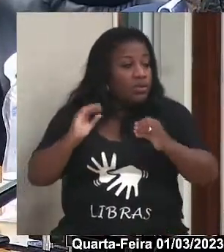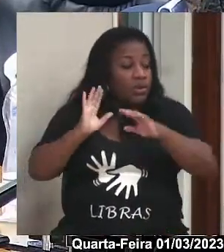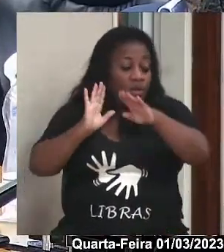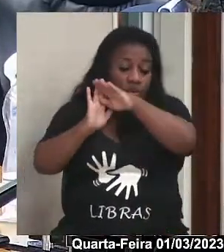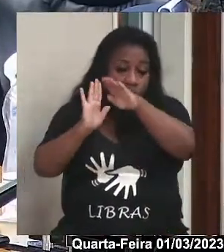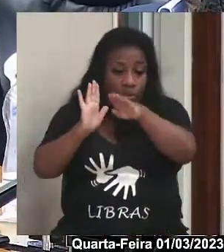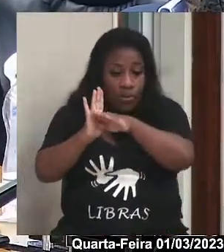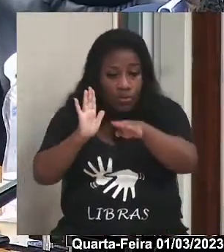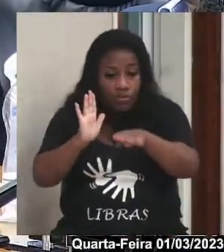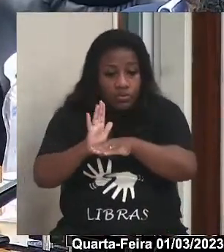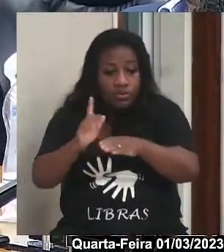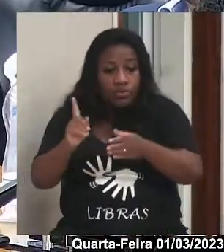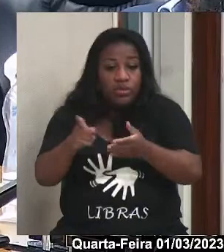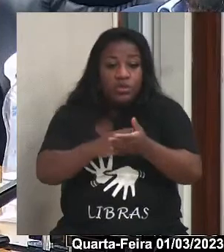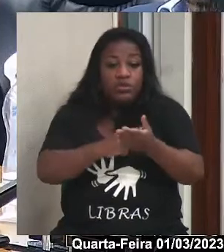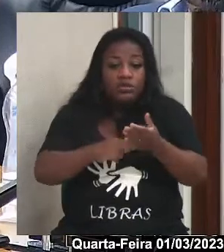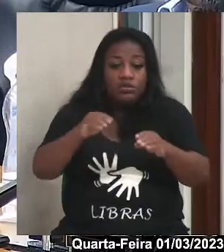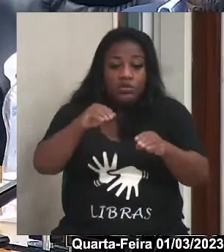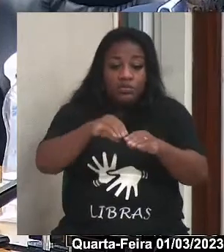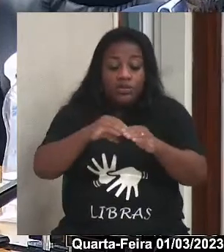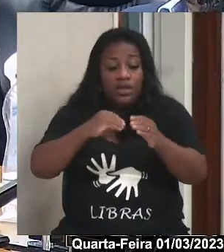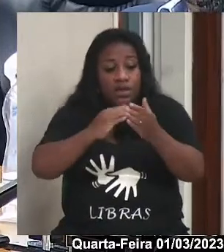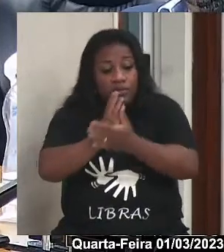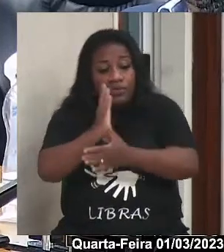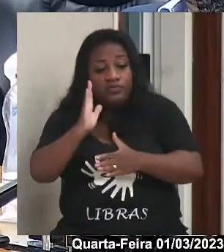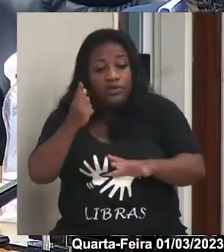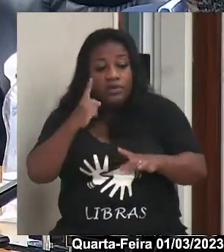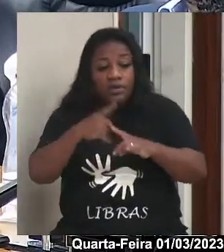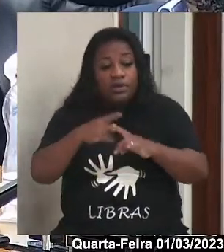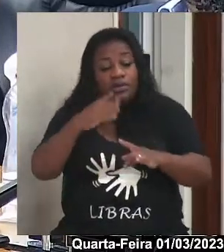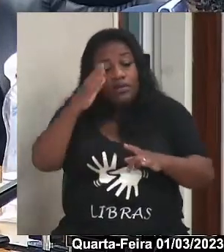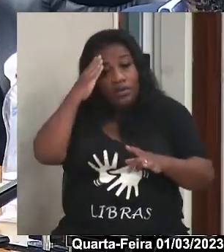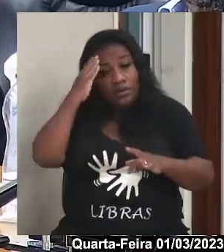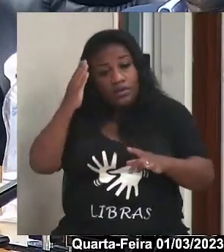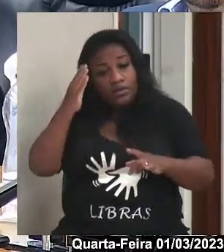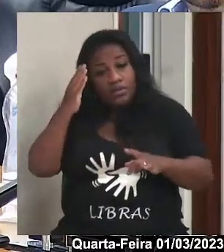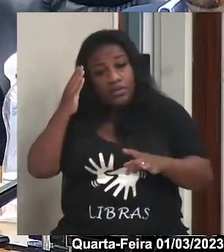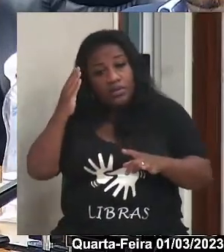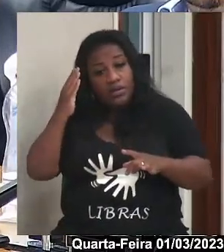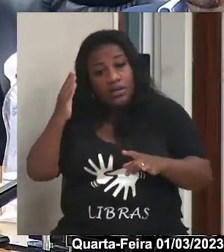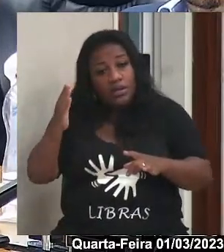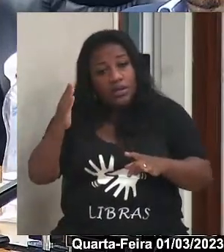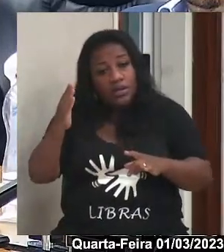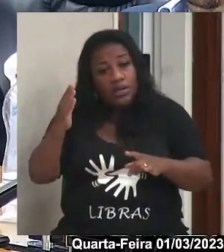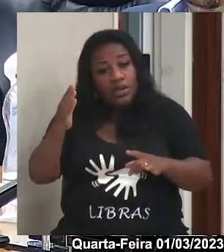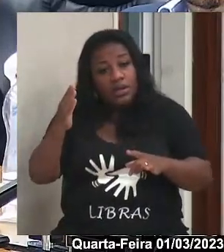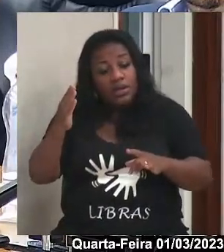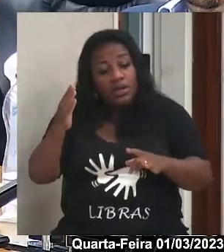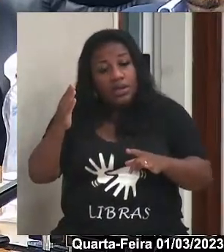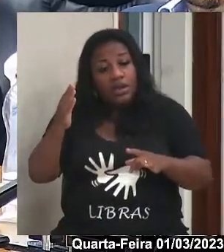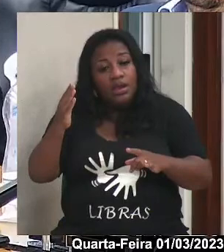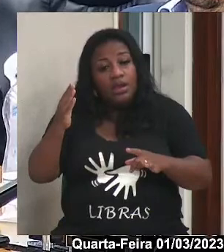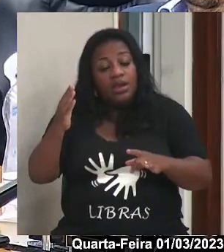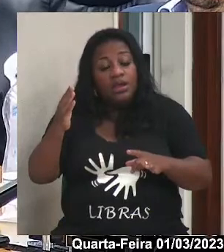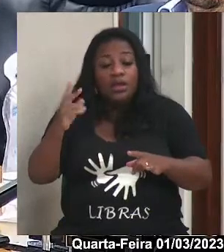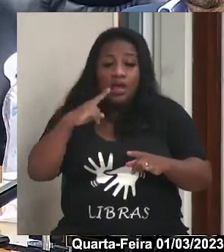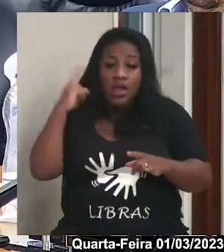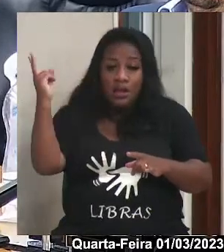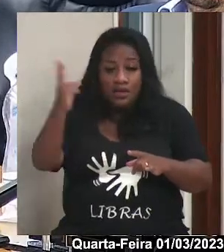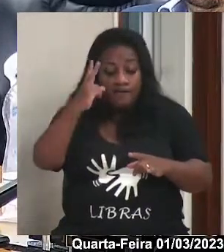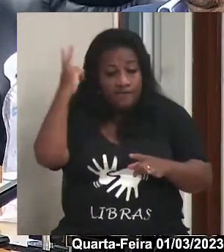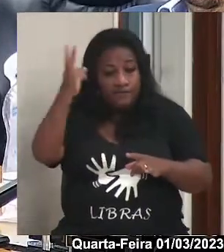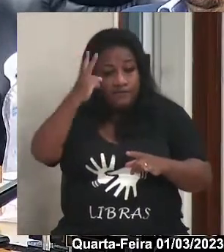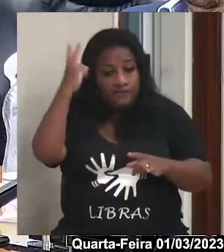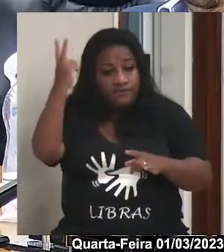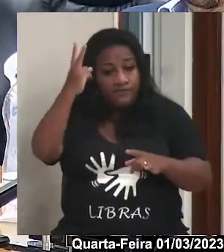com ele. Se eu votei, eu também posso passar por lá nesse projeto e olhar, porque votei, o meu voto, ele tem uma validade,